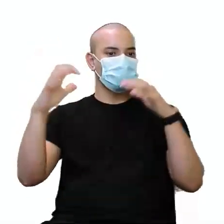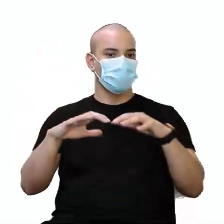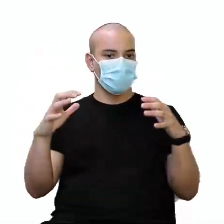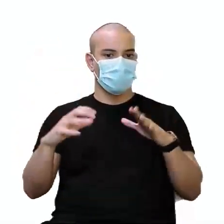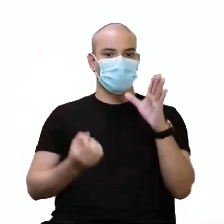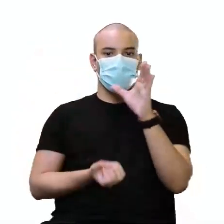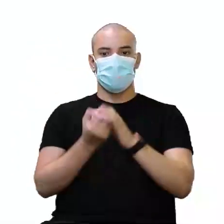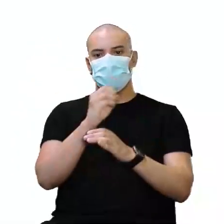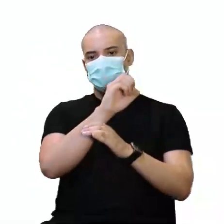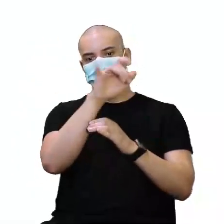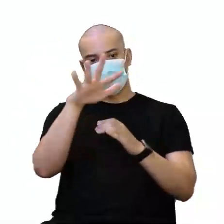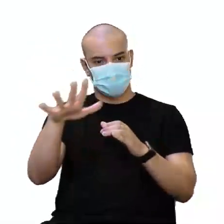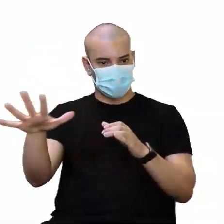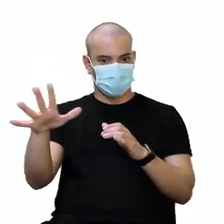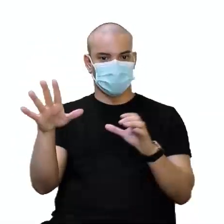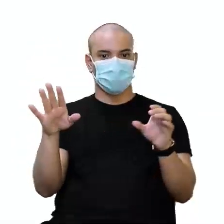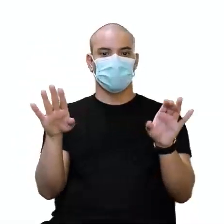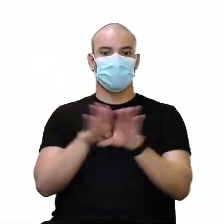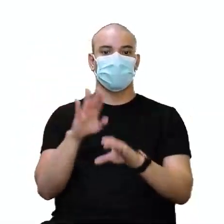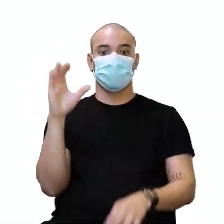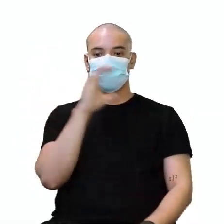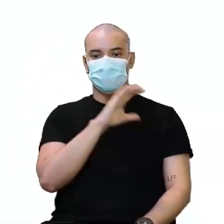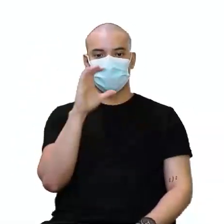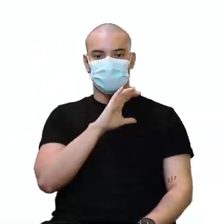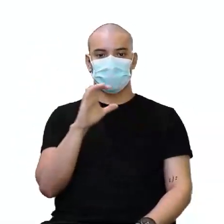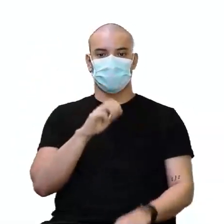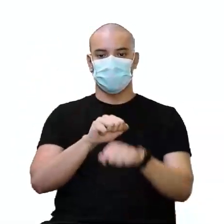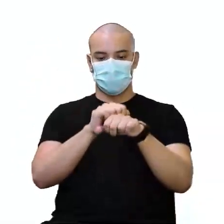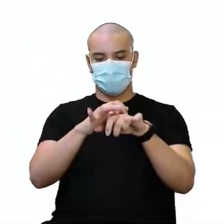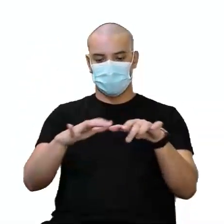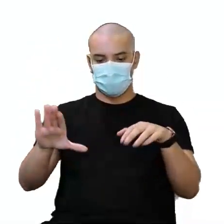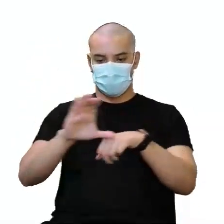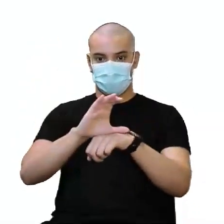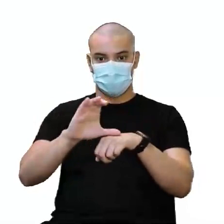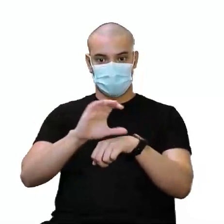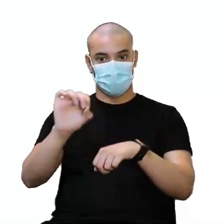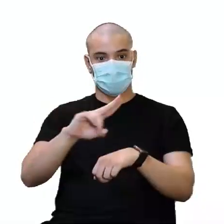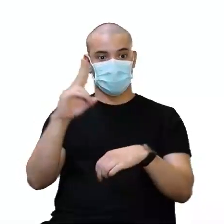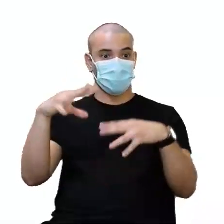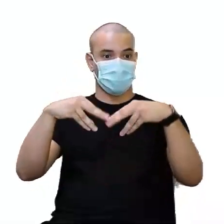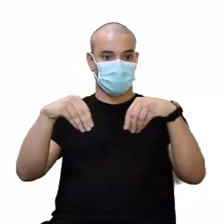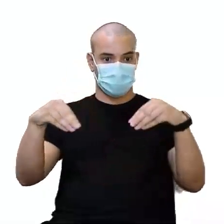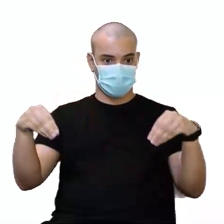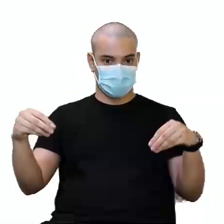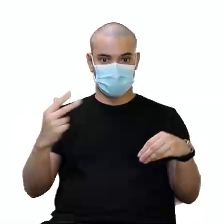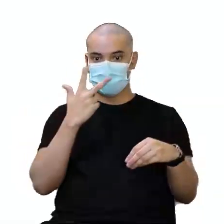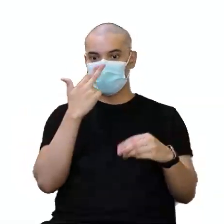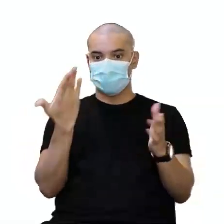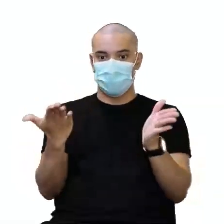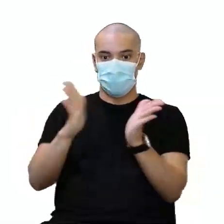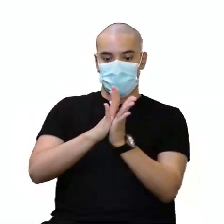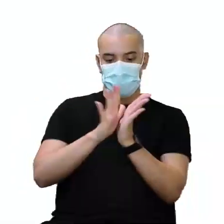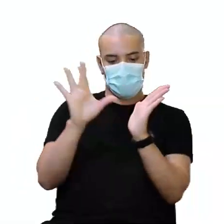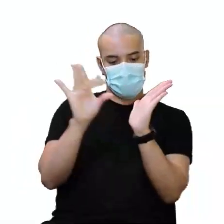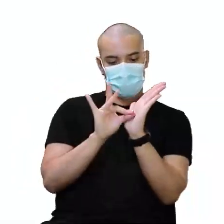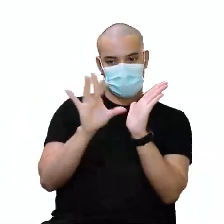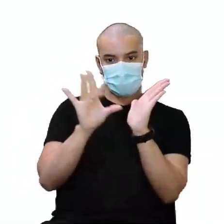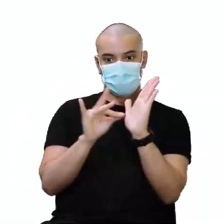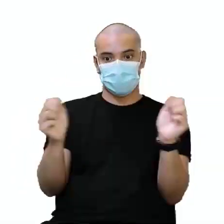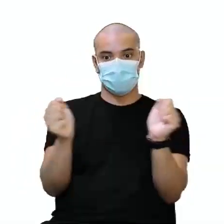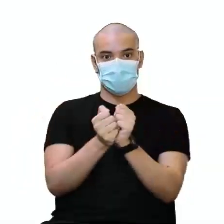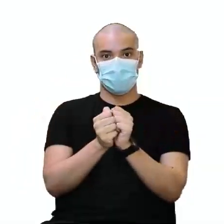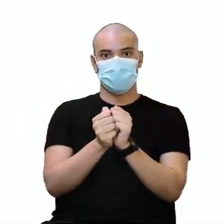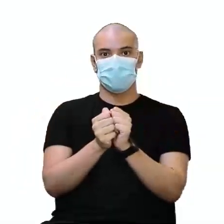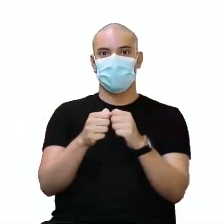tempestades, precipitação de cinzas vulcânicas, a rápida cobertura com a cinza ou areia, aprisionando os organismos contra